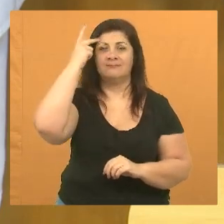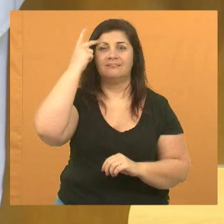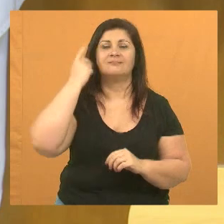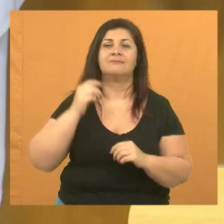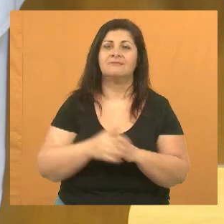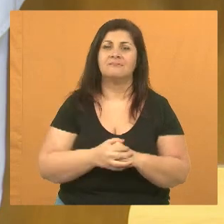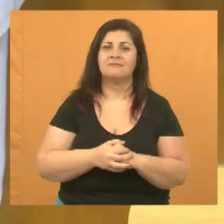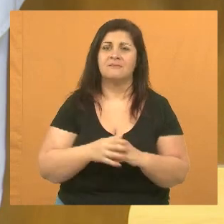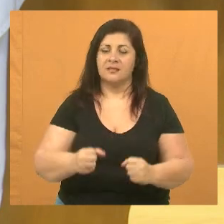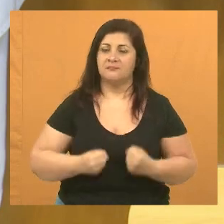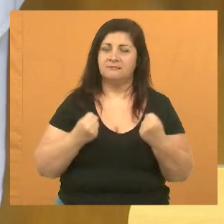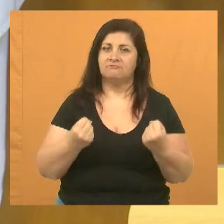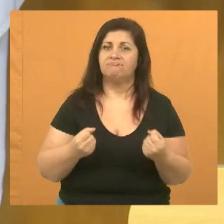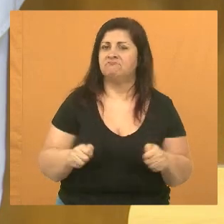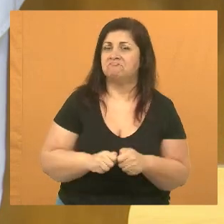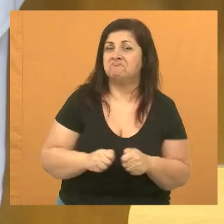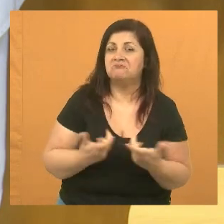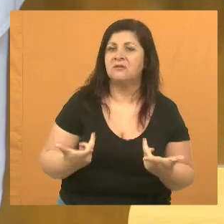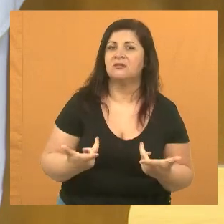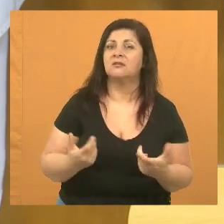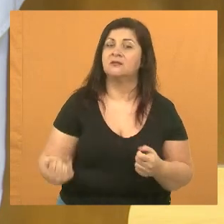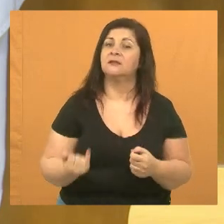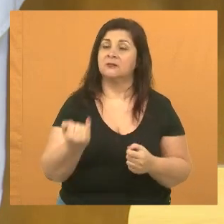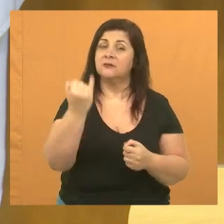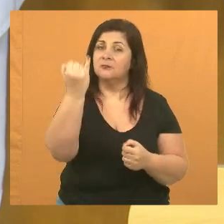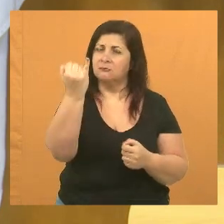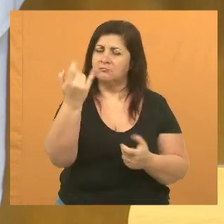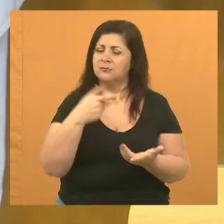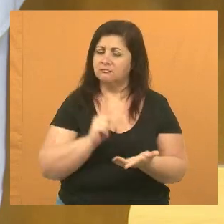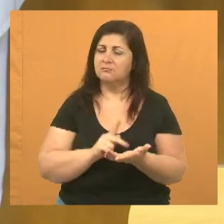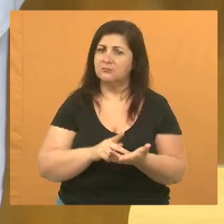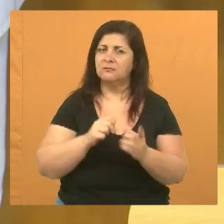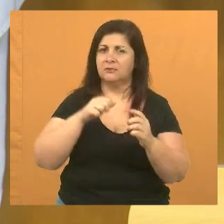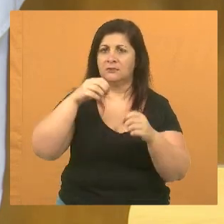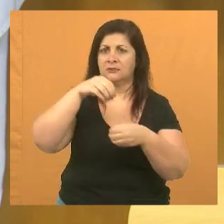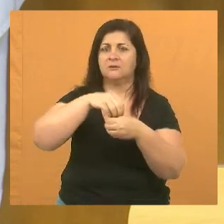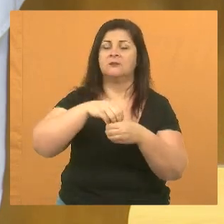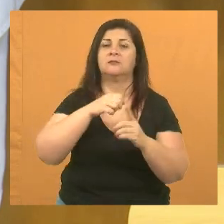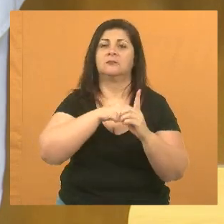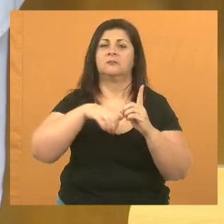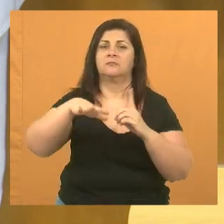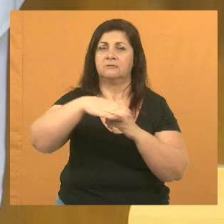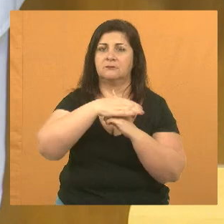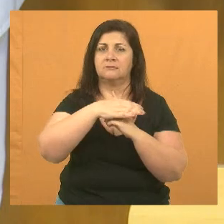com atitudes significativas e reais na sociedade.